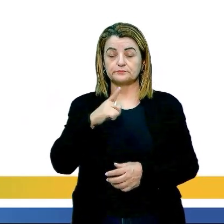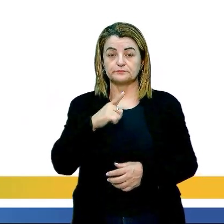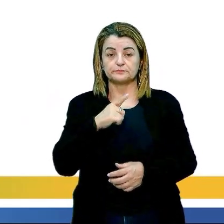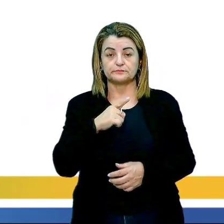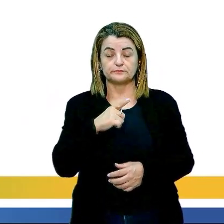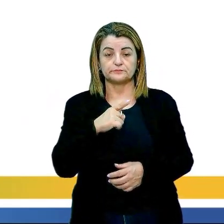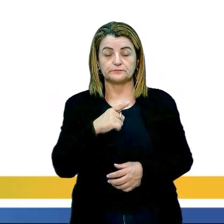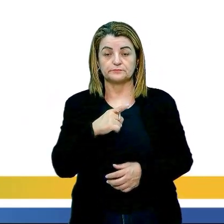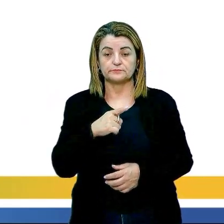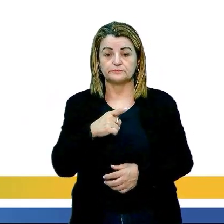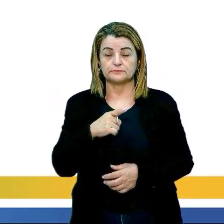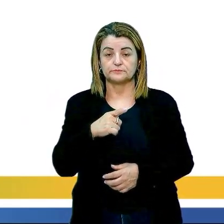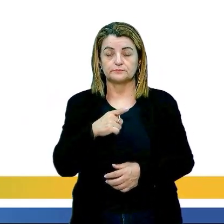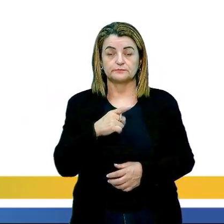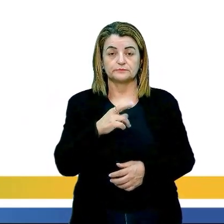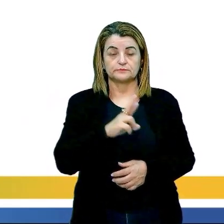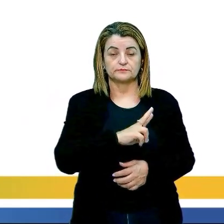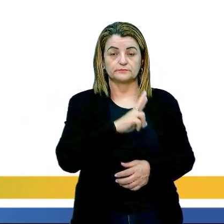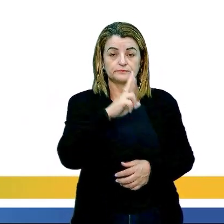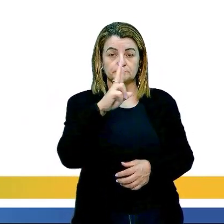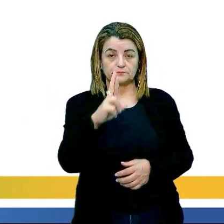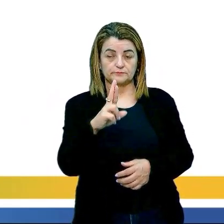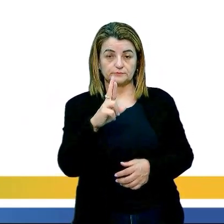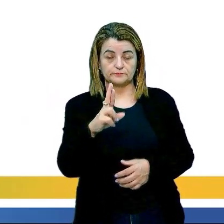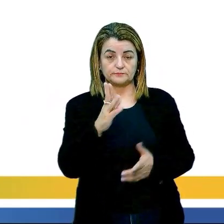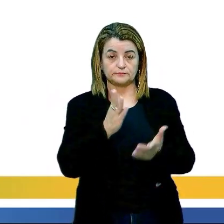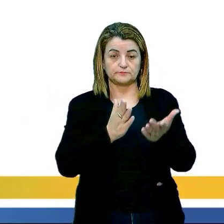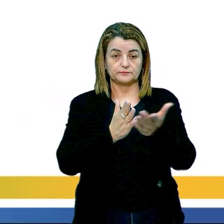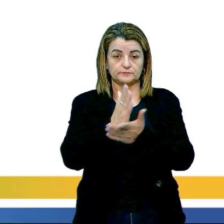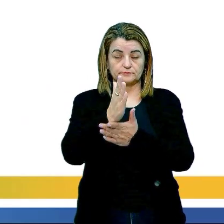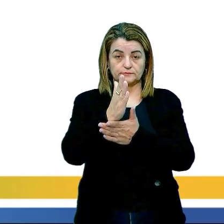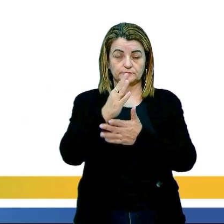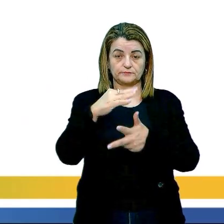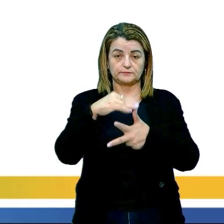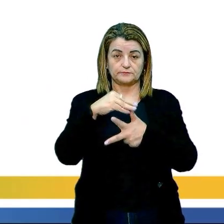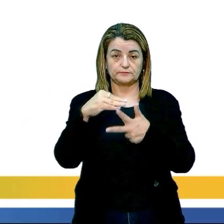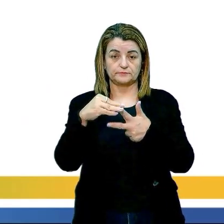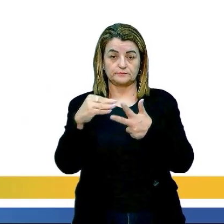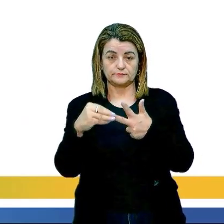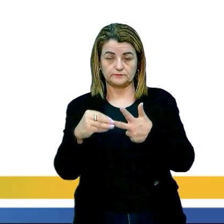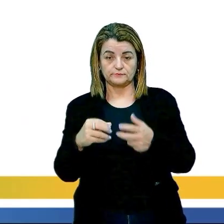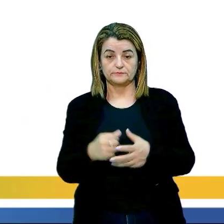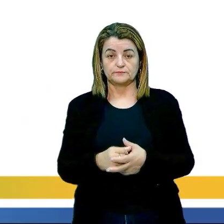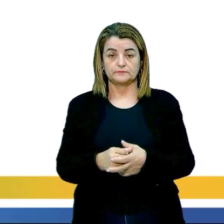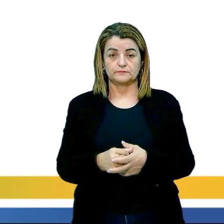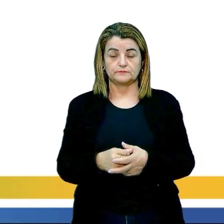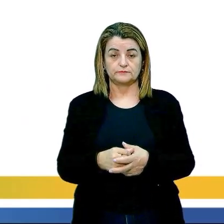Enem não. De novo, essa questão é lá do Aprova Enem, tá?